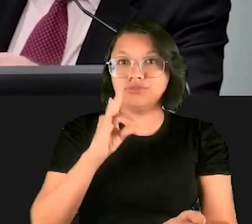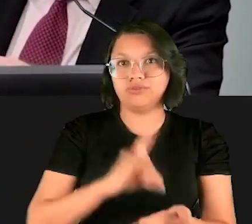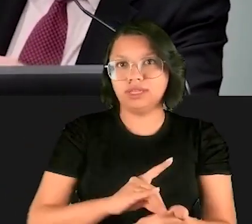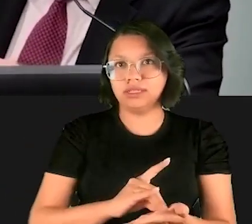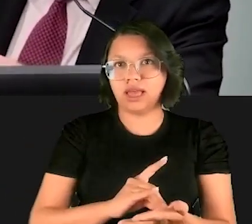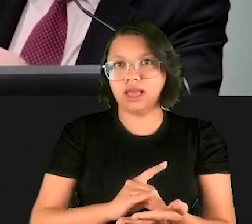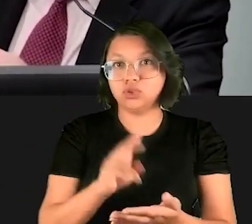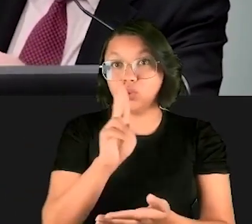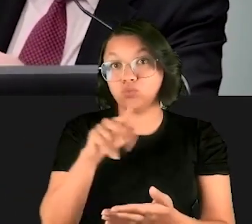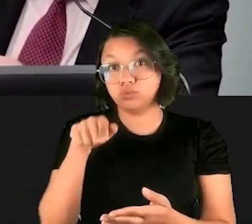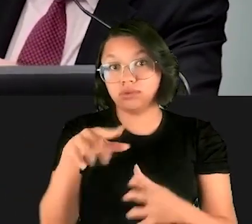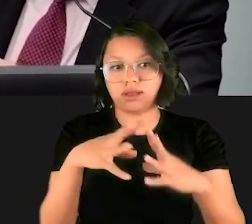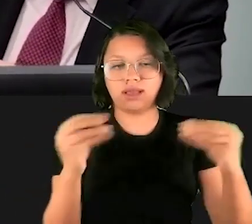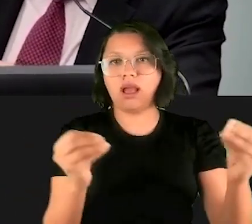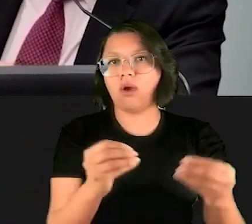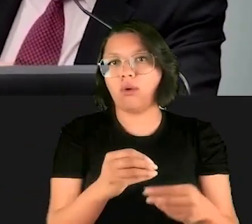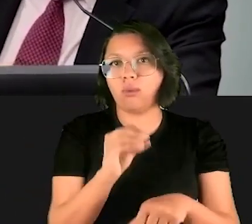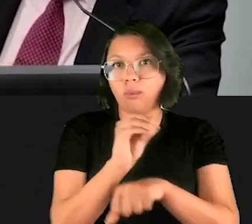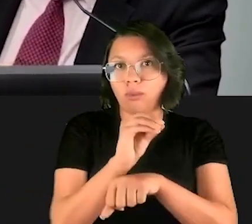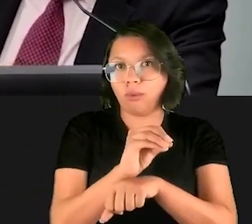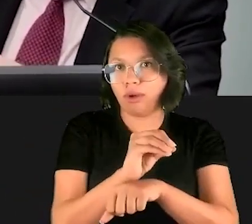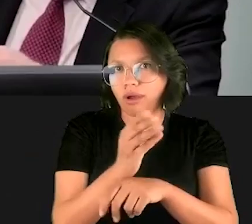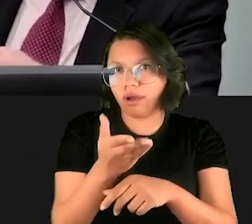com o uso daquele tratamento, né?